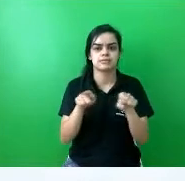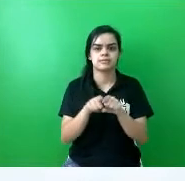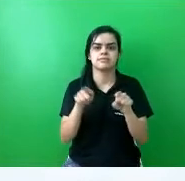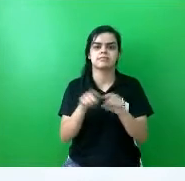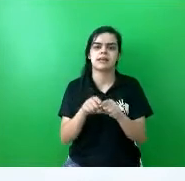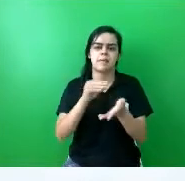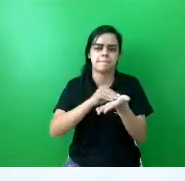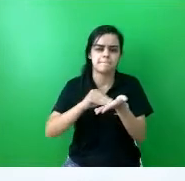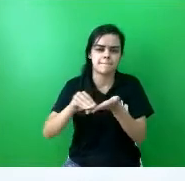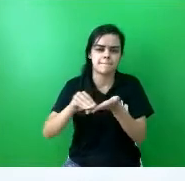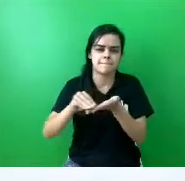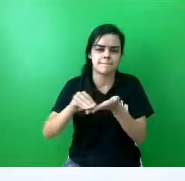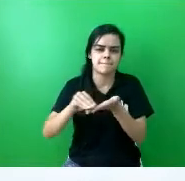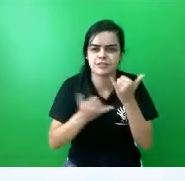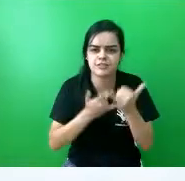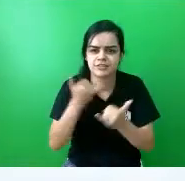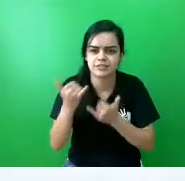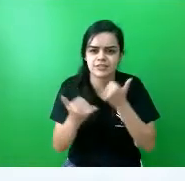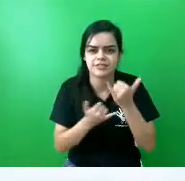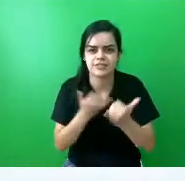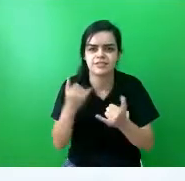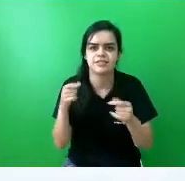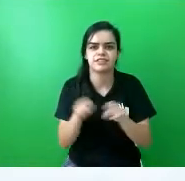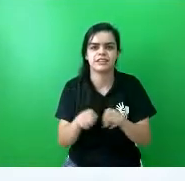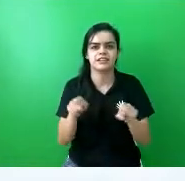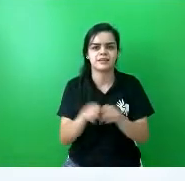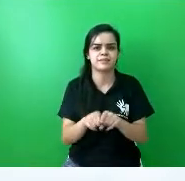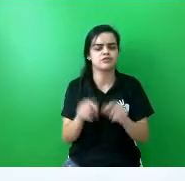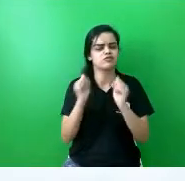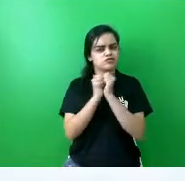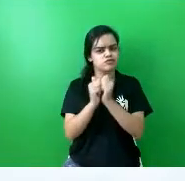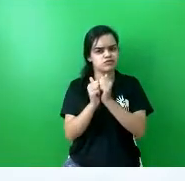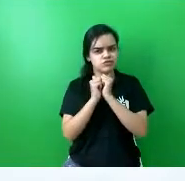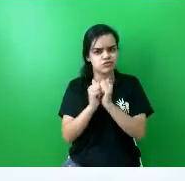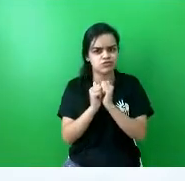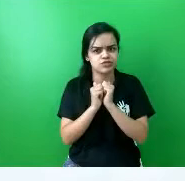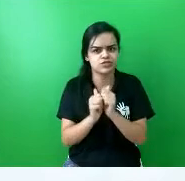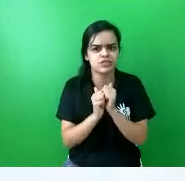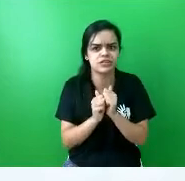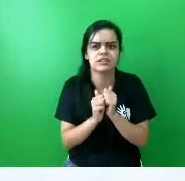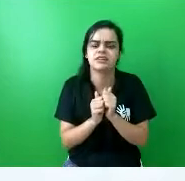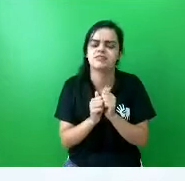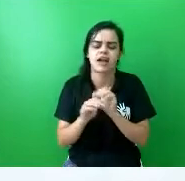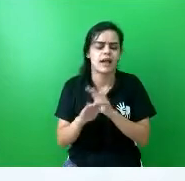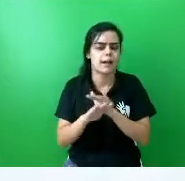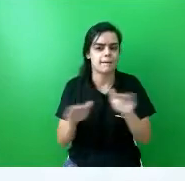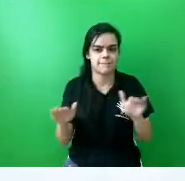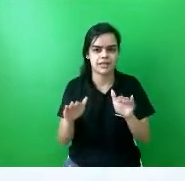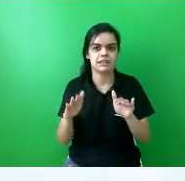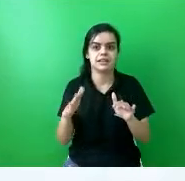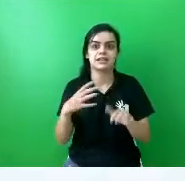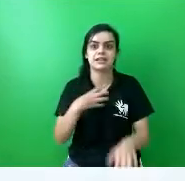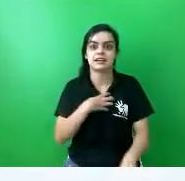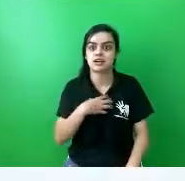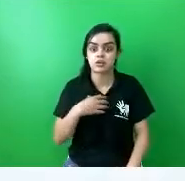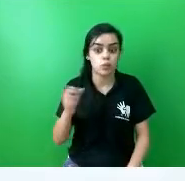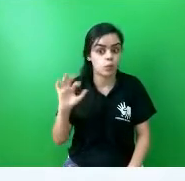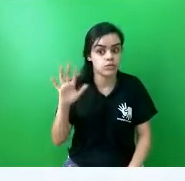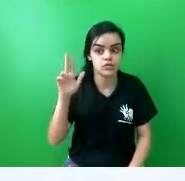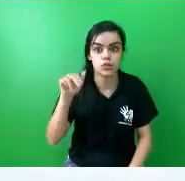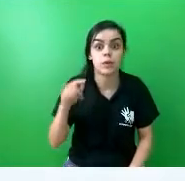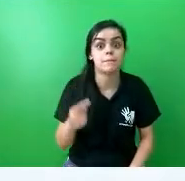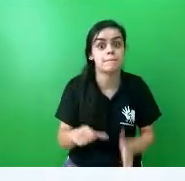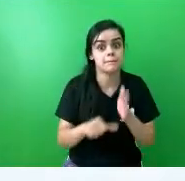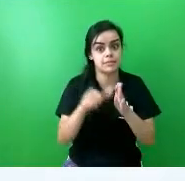lá na praia, estaremos fazendo festa na chácara, isso vai passar. Então, nunca aconteceu isso, é a